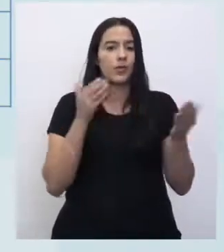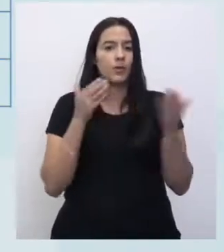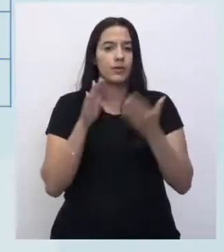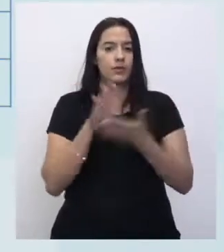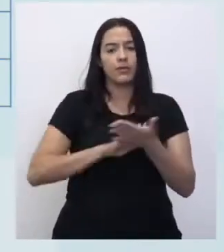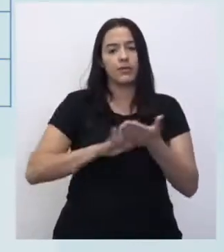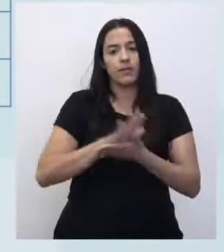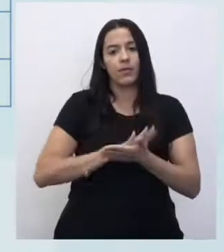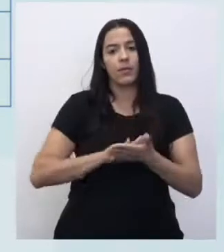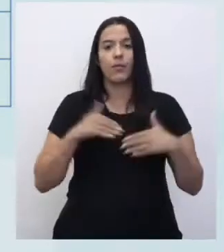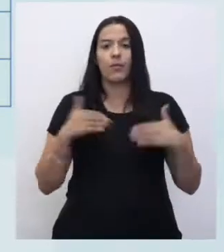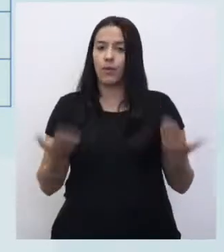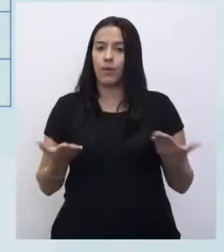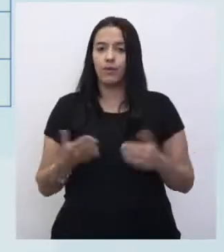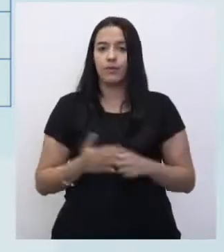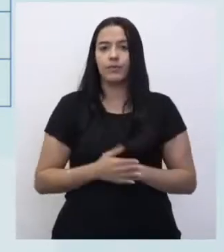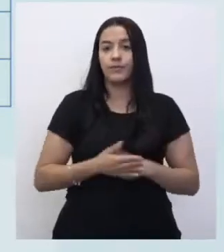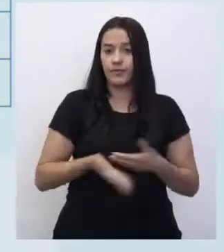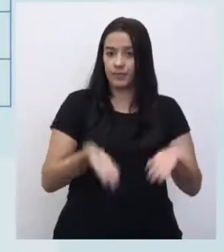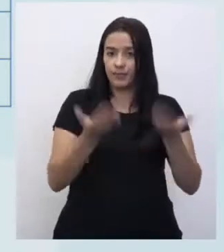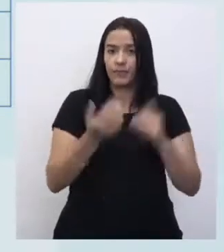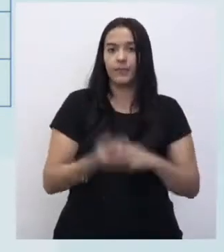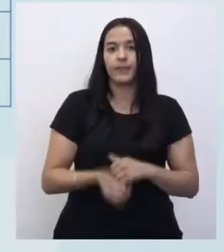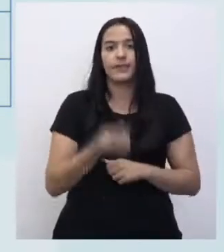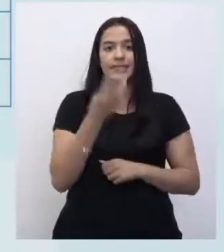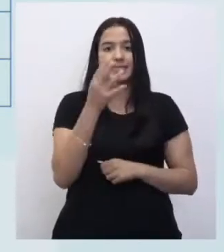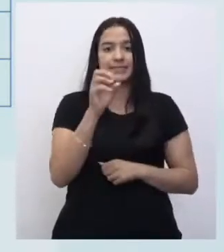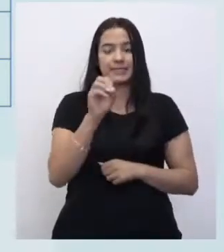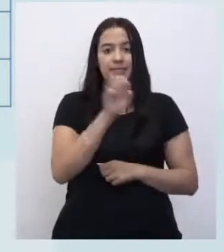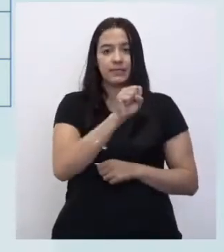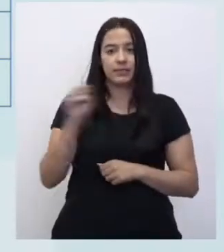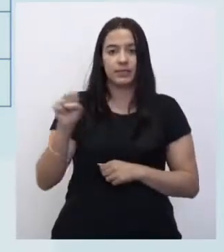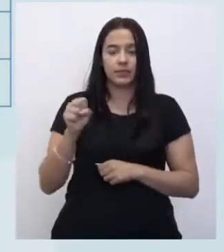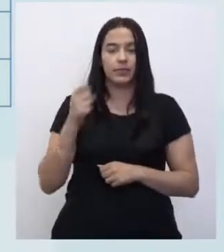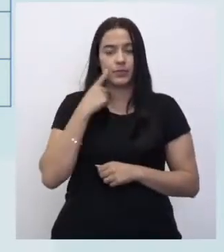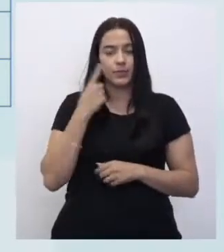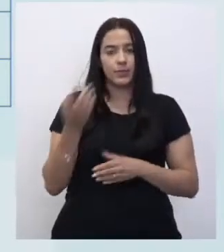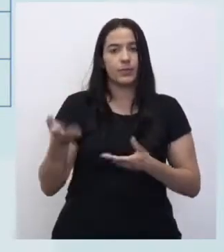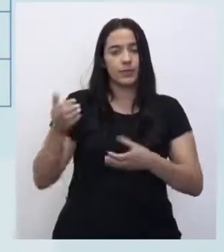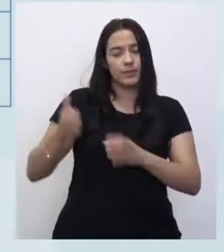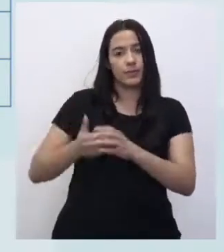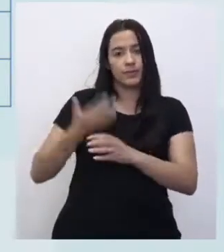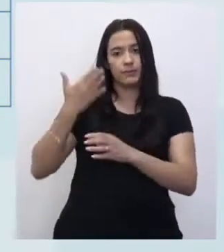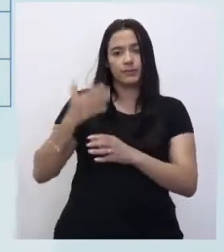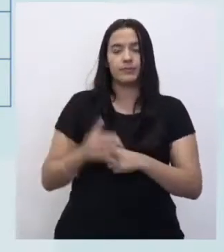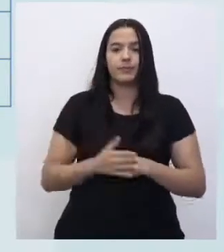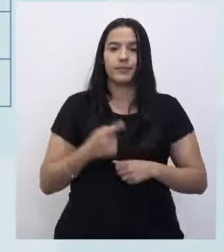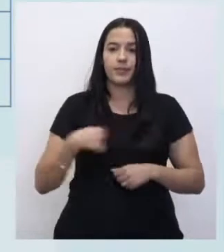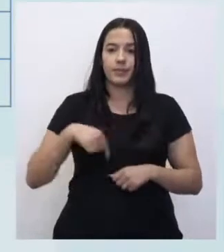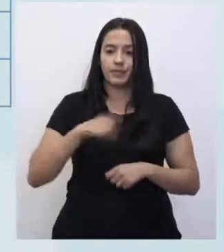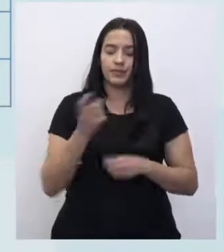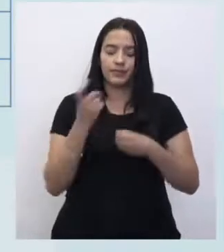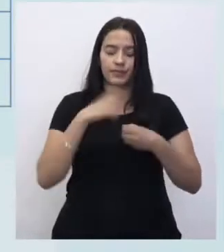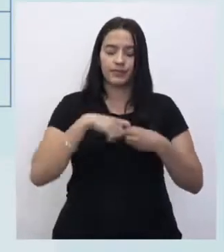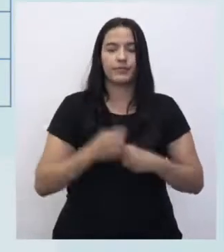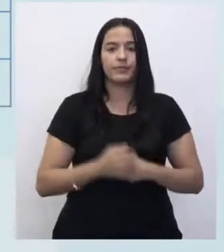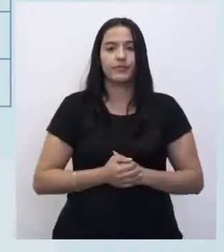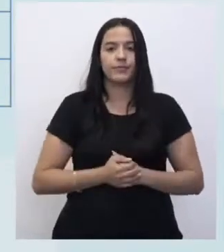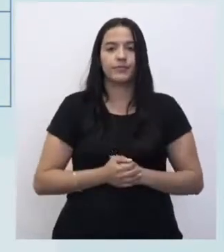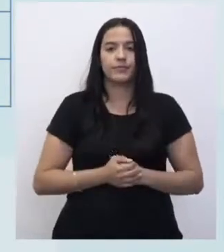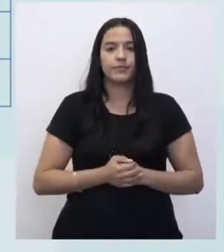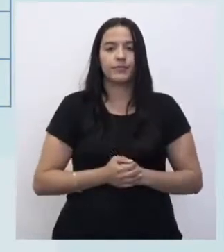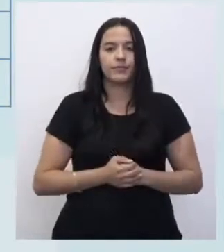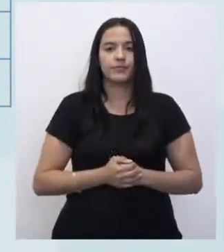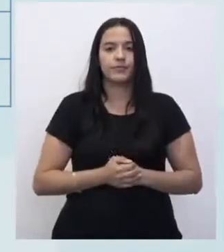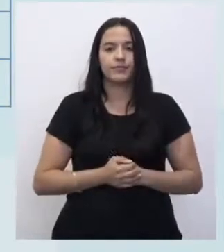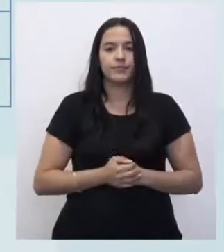Qual que é o superlativo dele? Vamos lá? 30 segundinhos no chat, mandem pra gente e a gente já vai